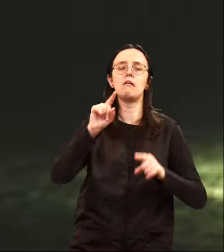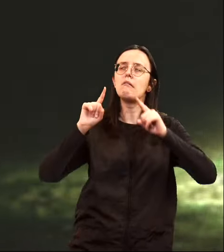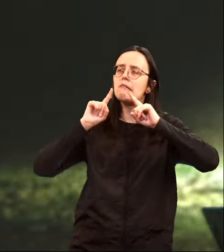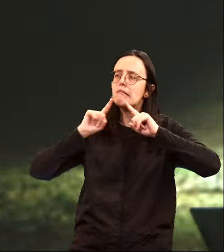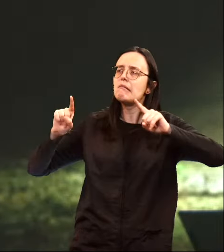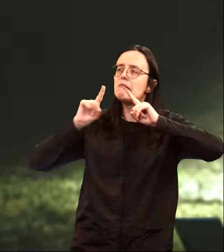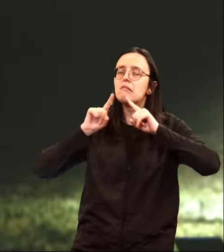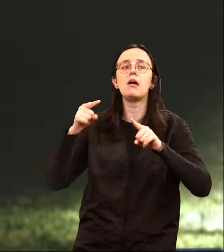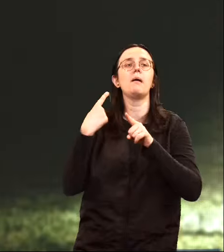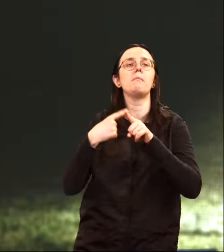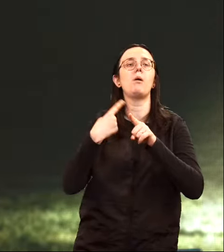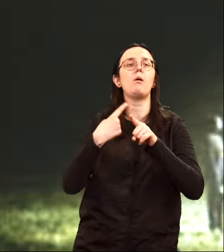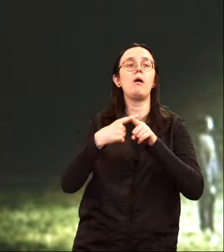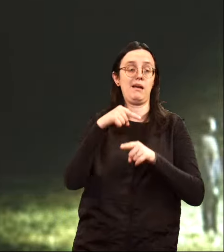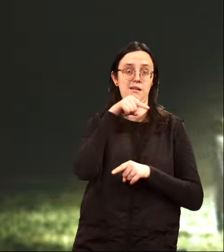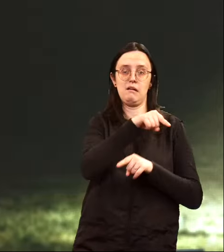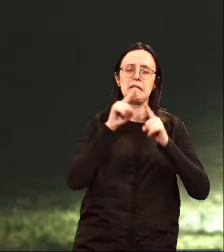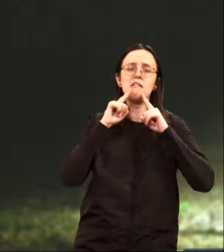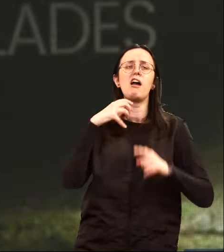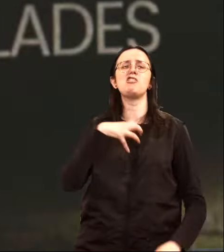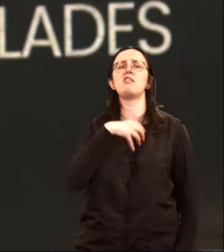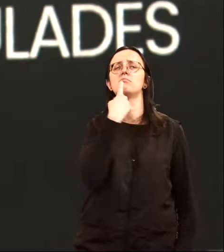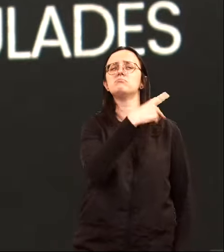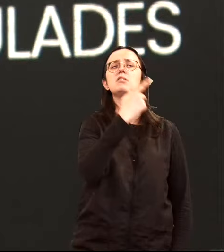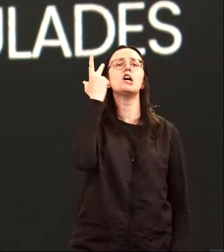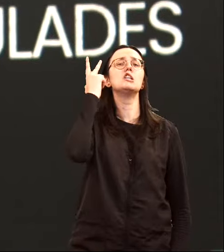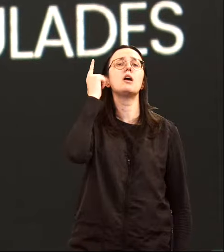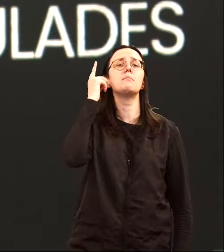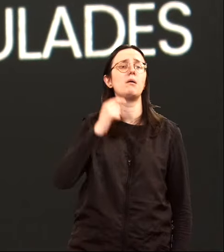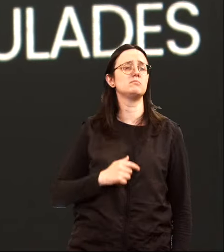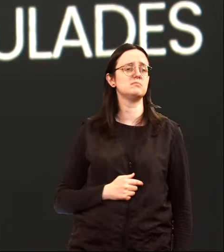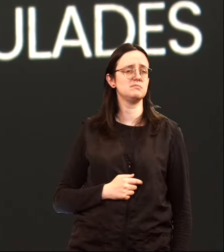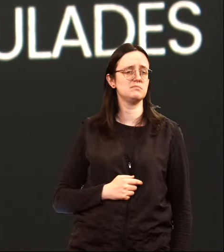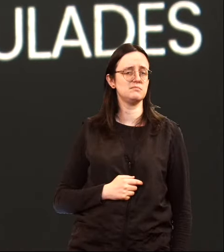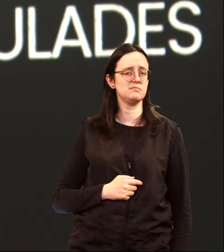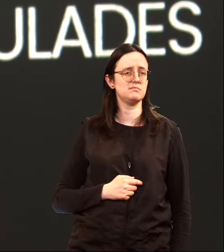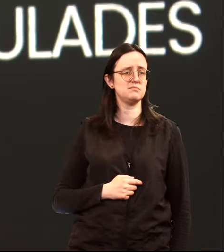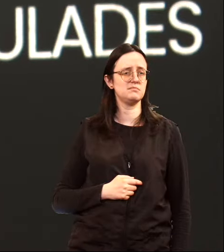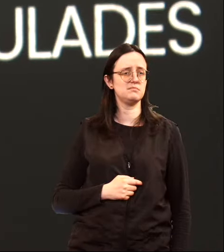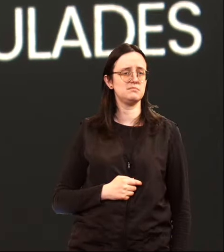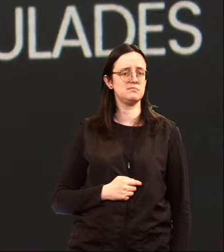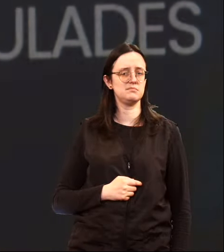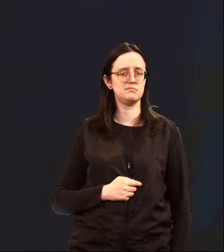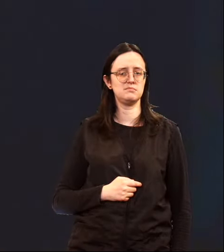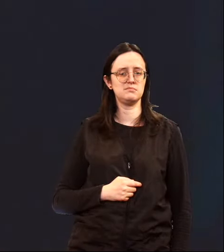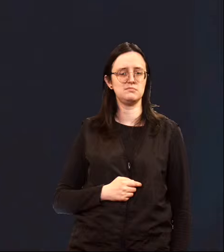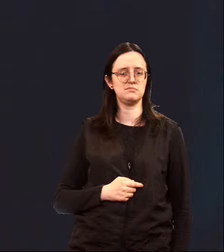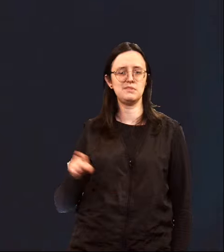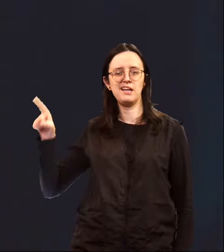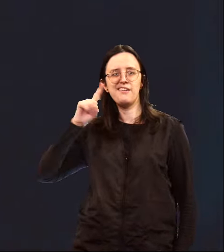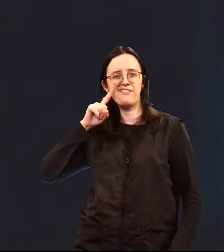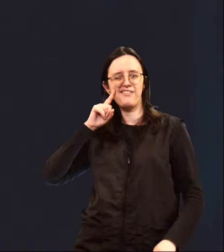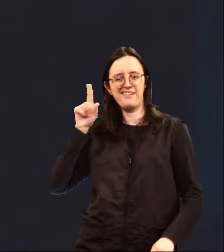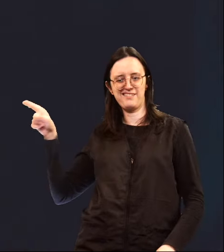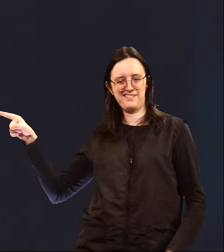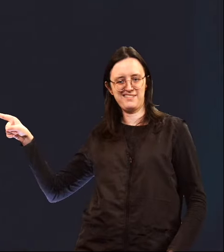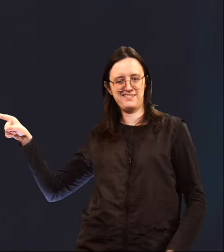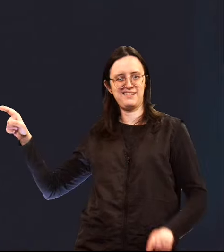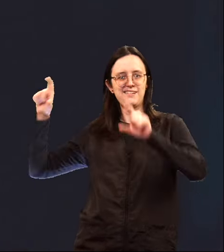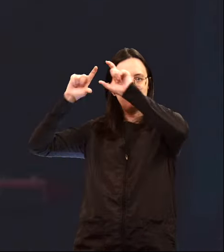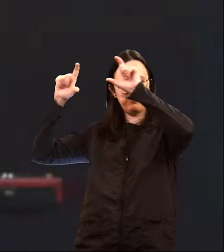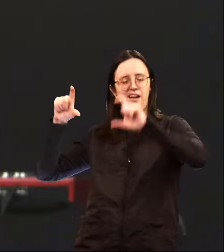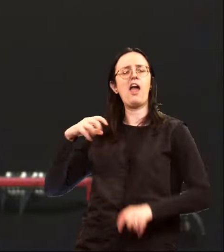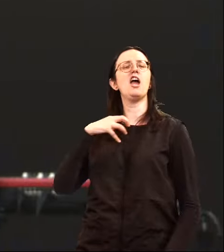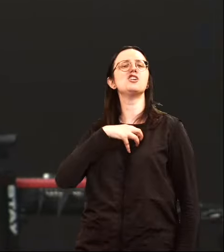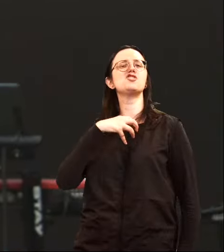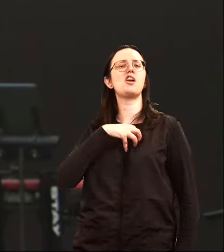reclamavam porque isso se tornou um modus operandi diante das dificuldades. No versículo 1 a Bíblia diz